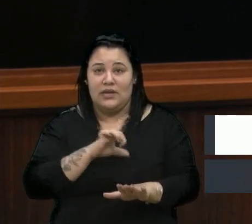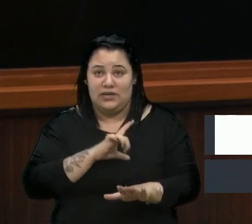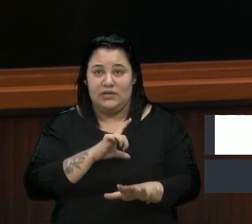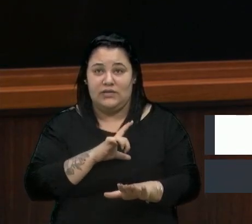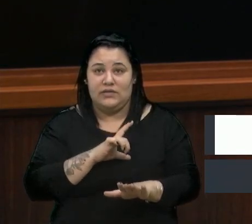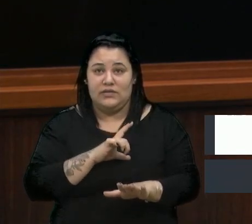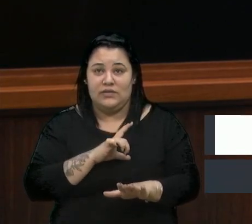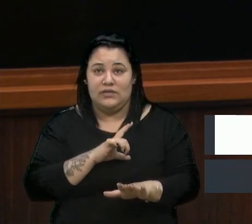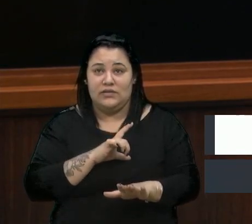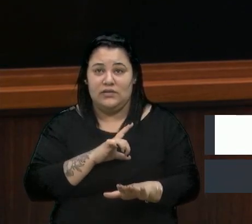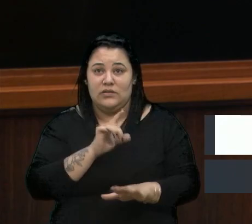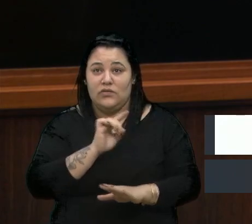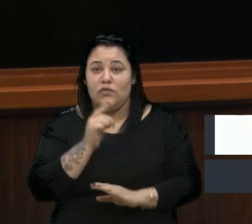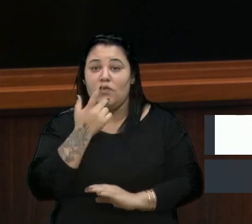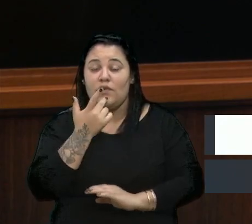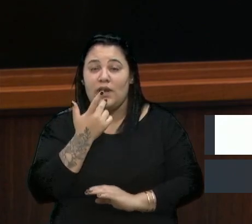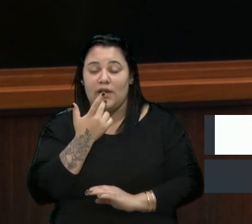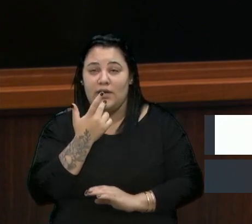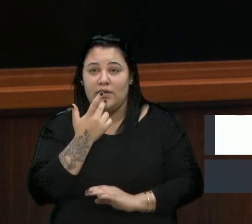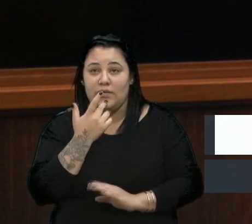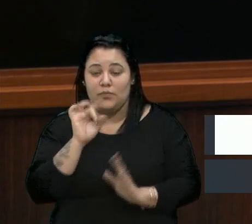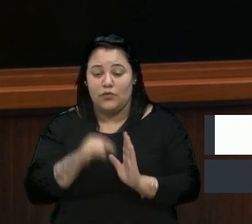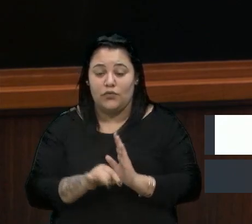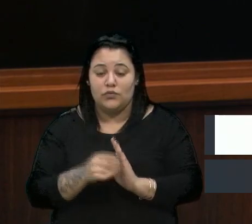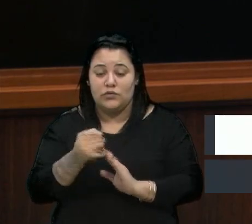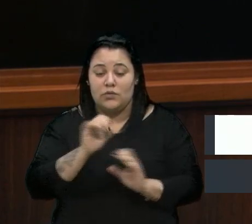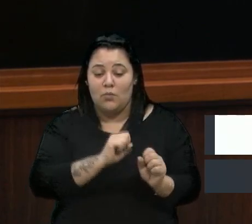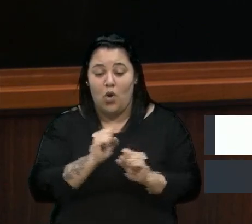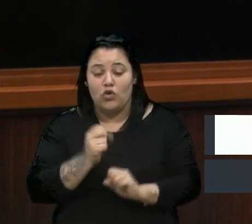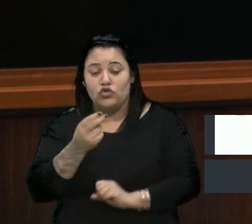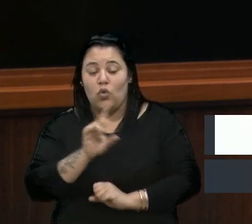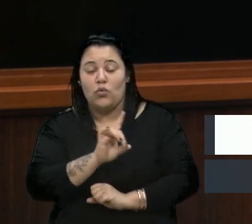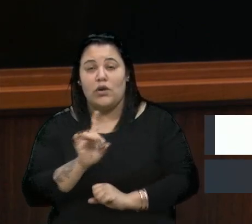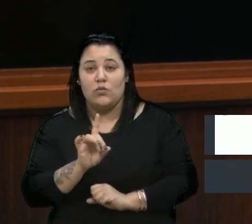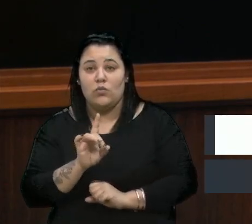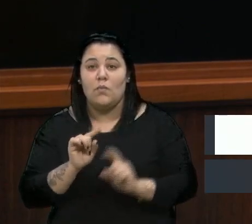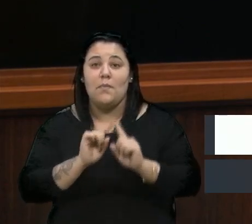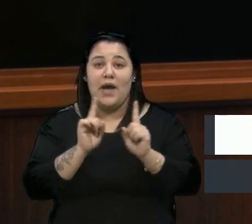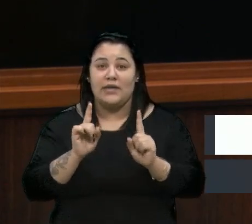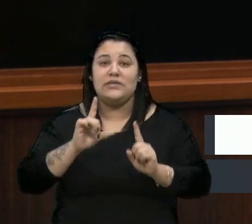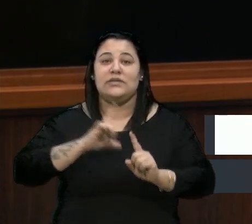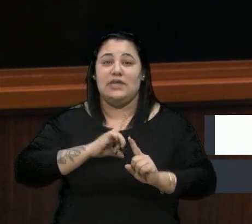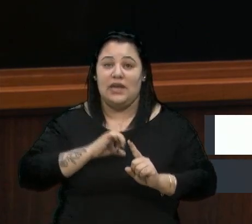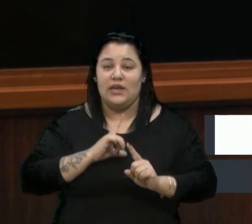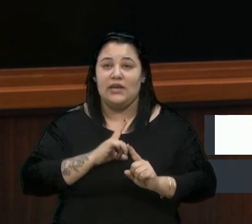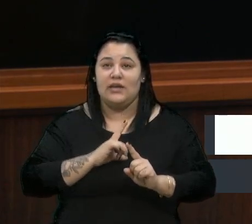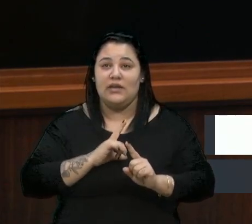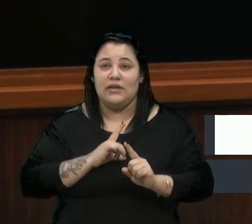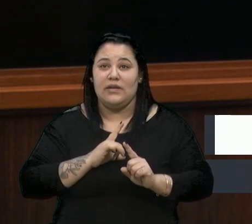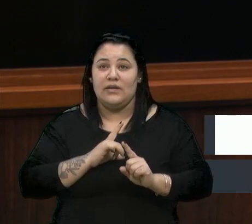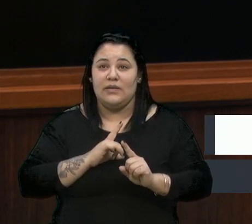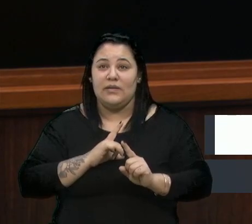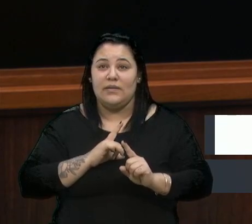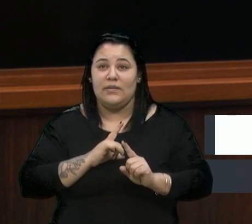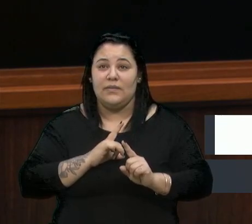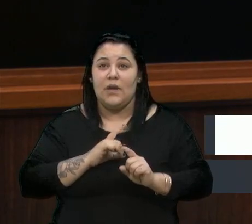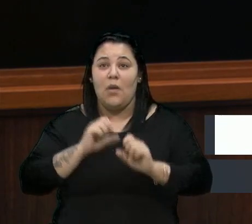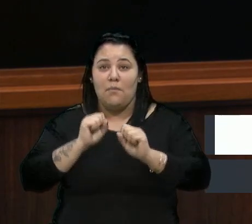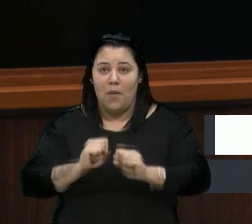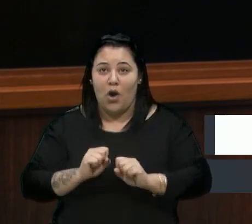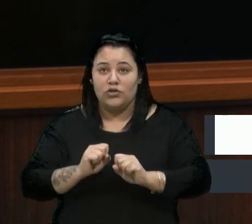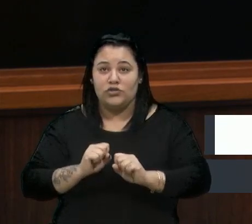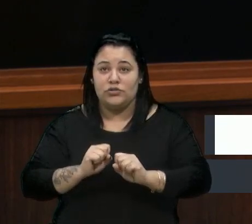Não vou nem questionar se é possível ou não, mas tem internação compulsória, quando a